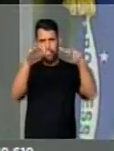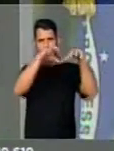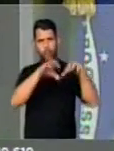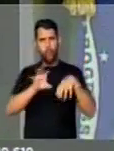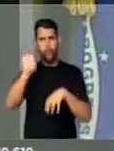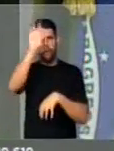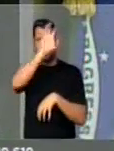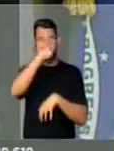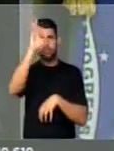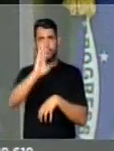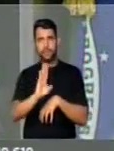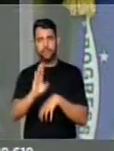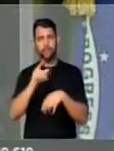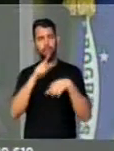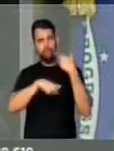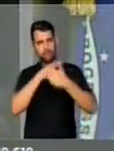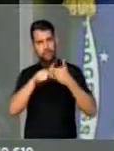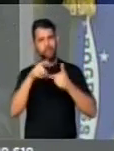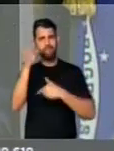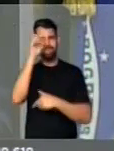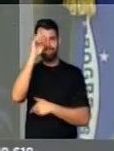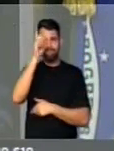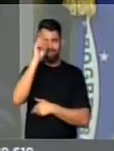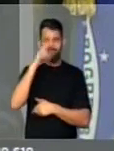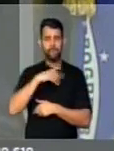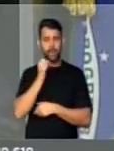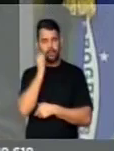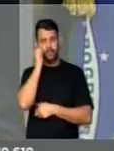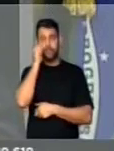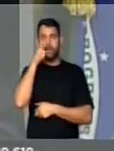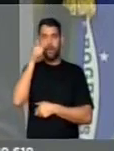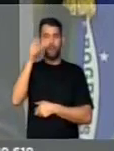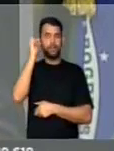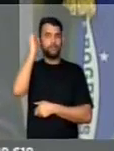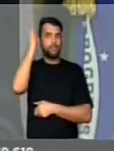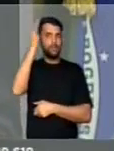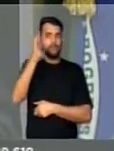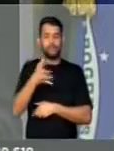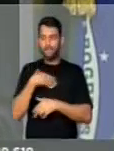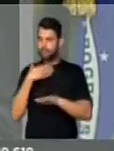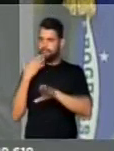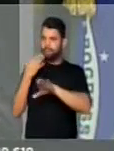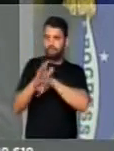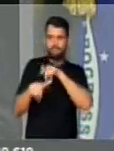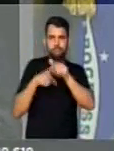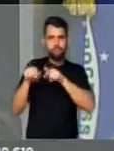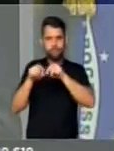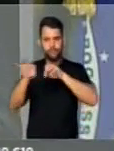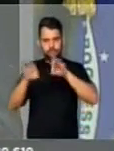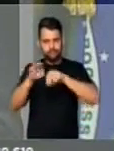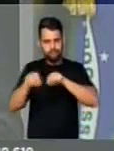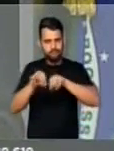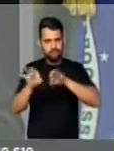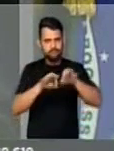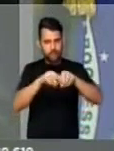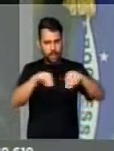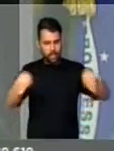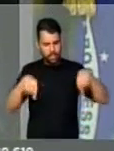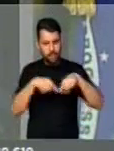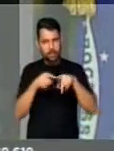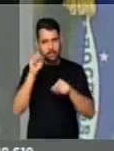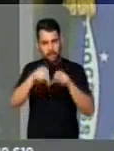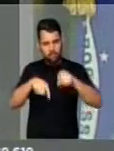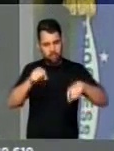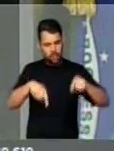desse país, que todos os dias levantam bem cedinho para trabalhar a terra, gerando o